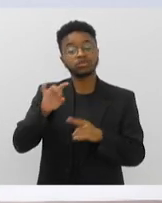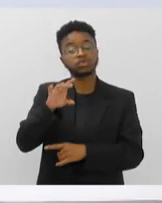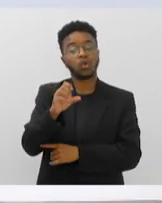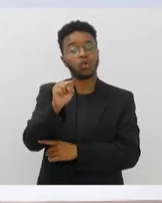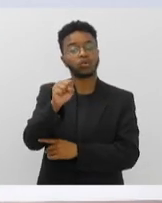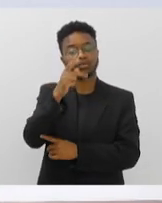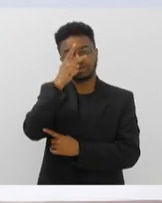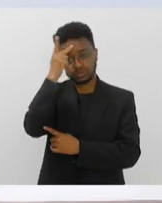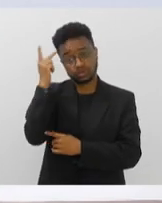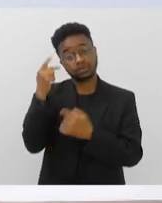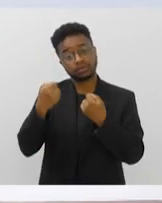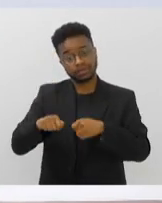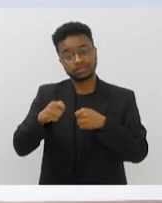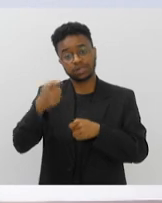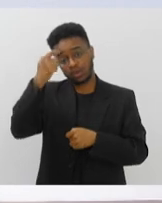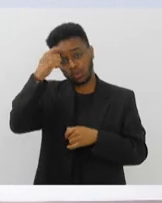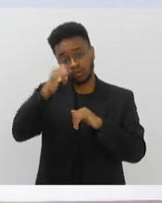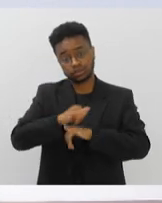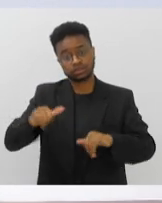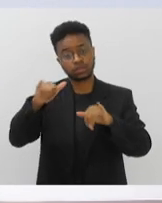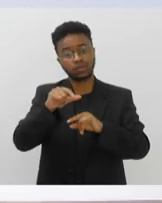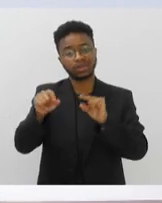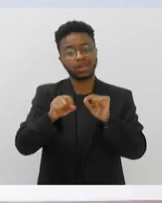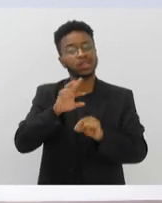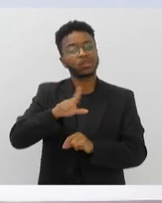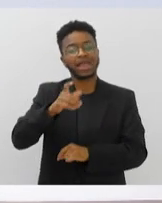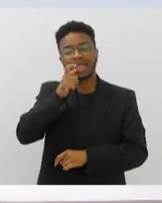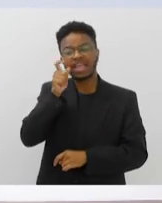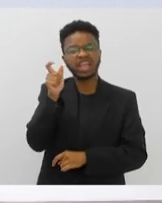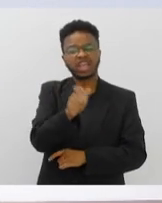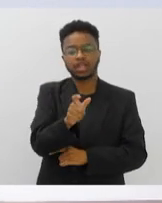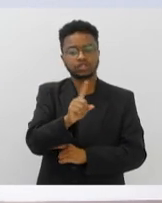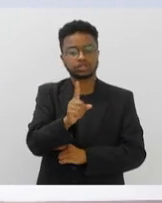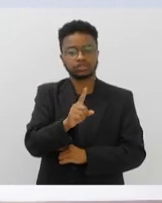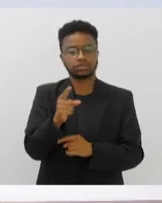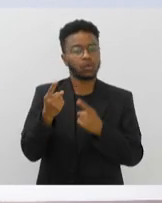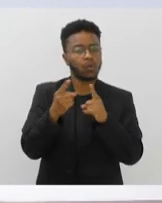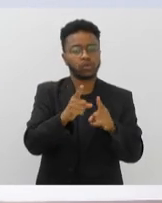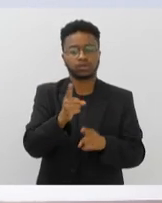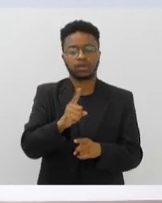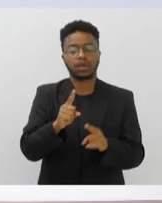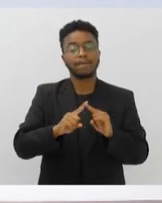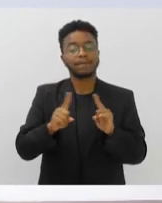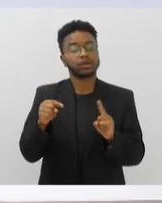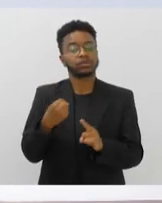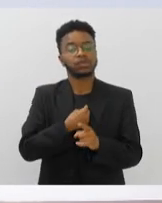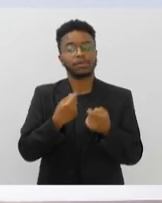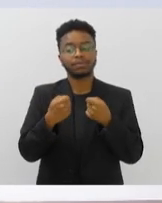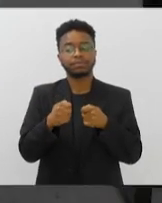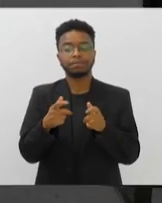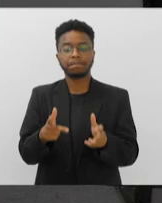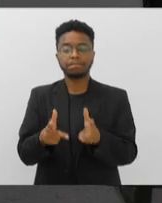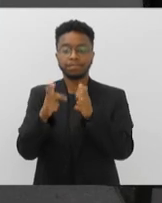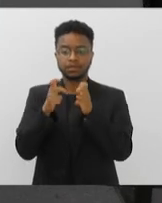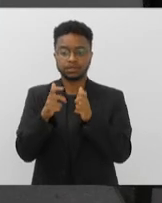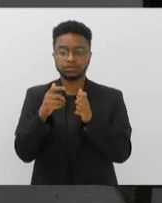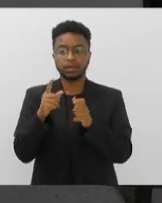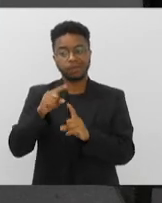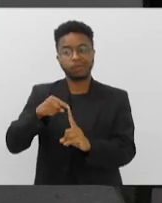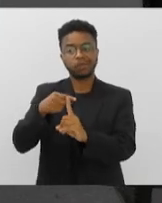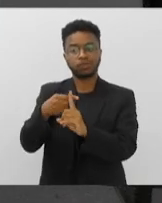fazer um trabalho aqui de con isso aqui não tô falando como crítica isso aqui é um ponto nós temos que olhar a as questões de forma